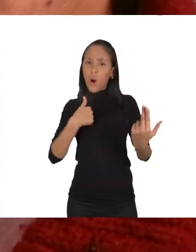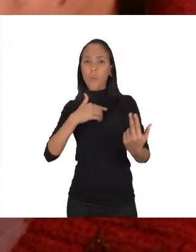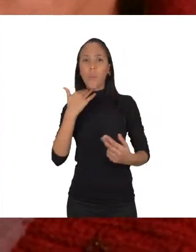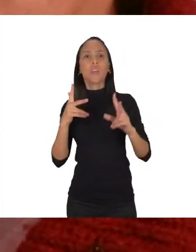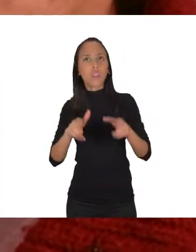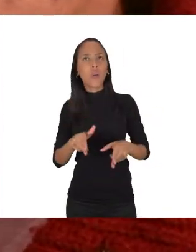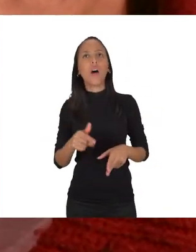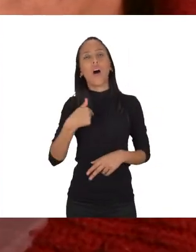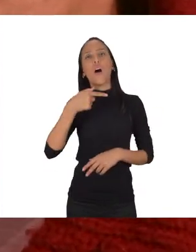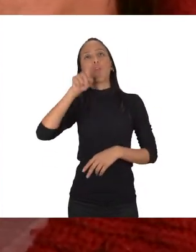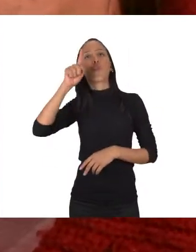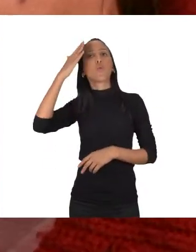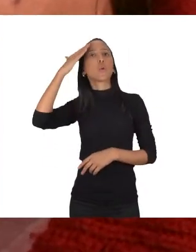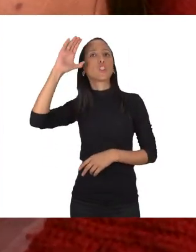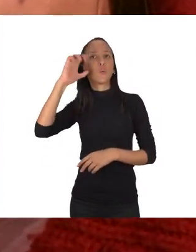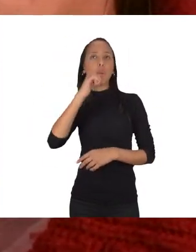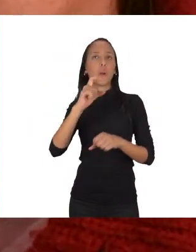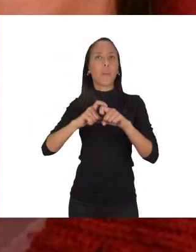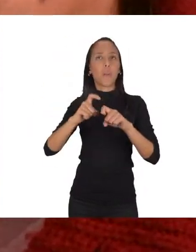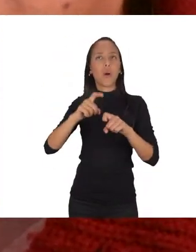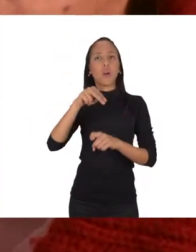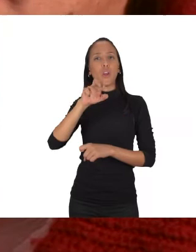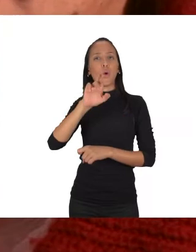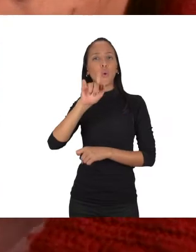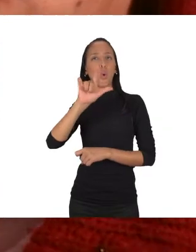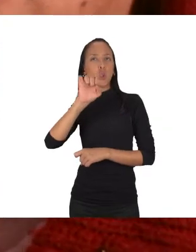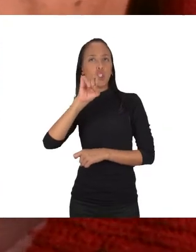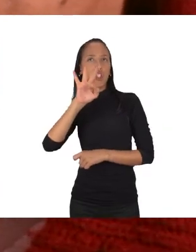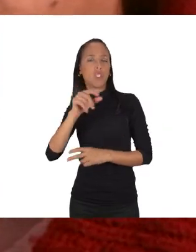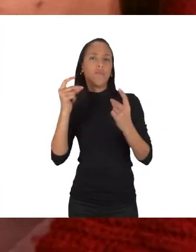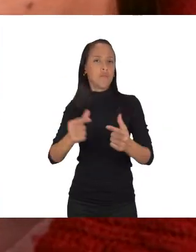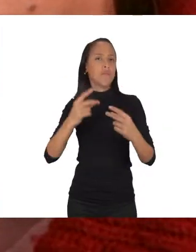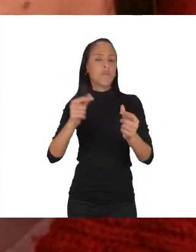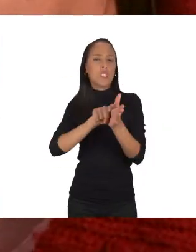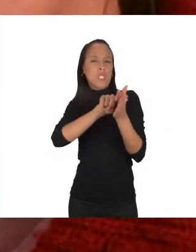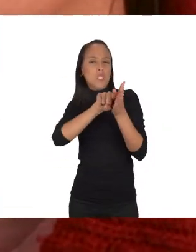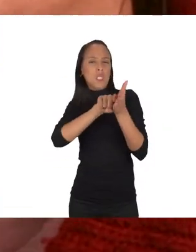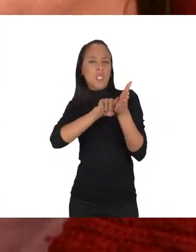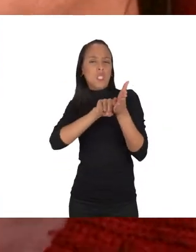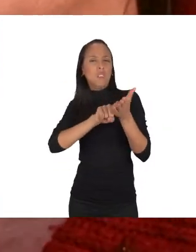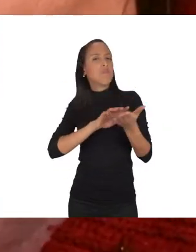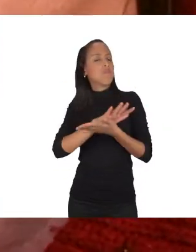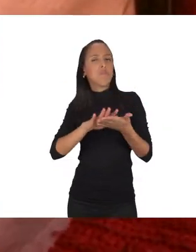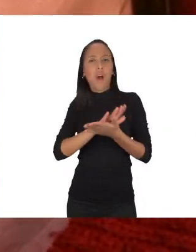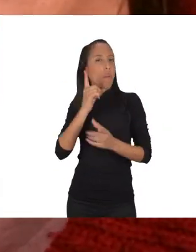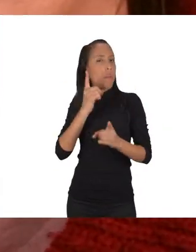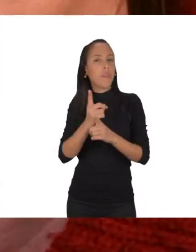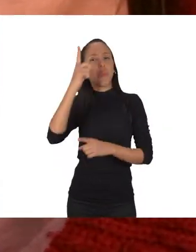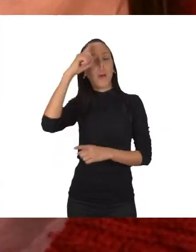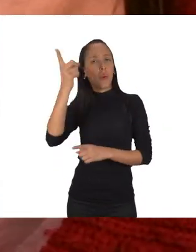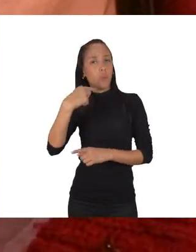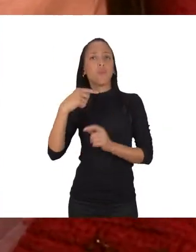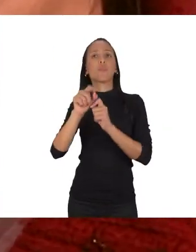Curitiba. Nessa neurologista eu fiquei por muito tempo, ela investigou todas as doenças, eu não tinha nada compatível com o que estava acontecendo. E ela me mandou uma